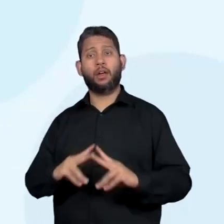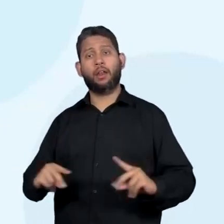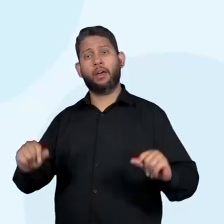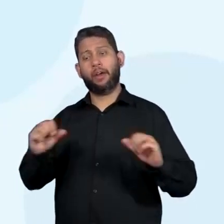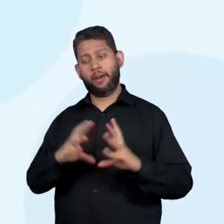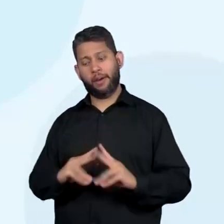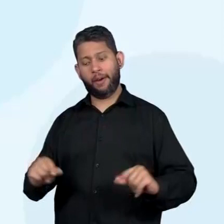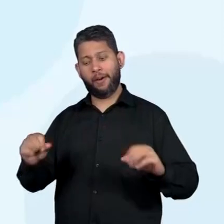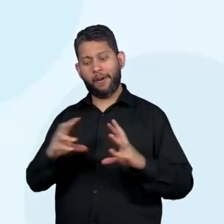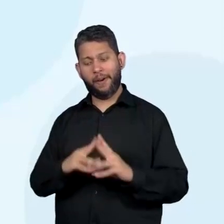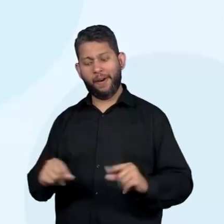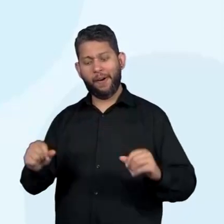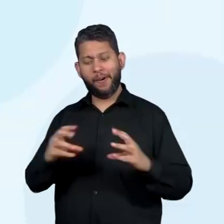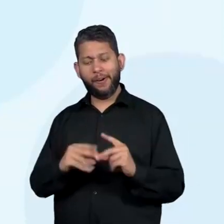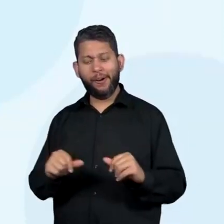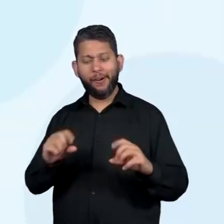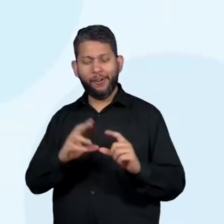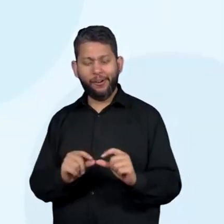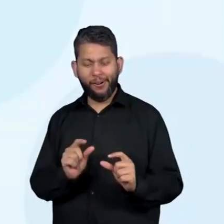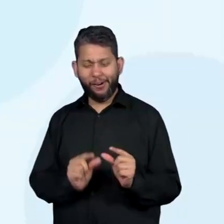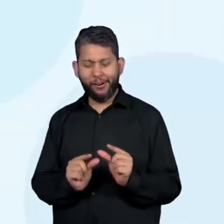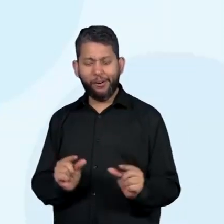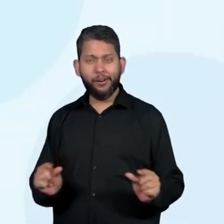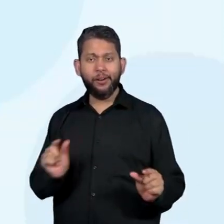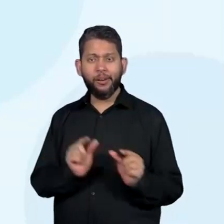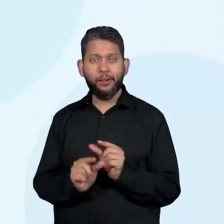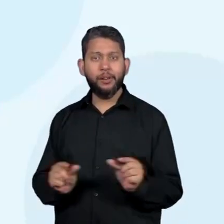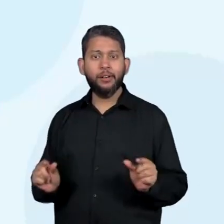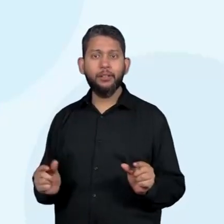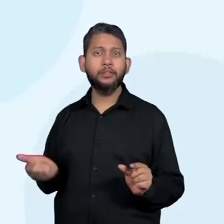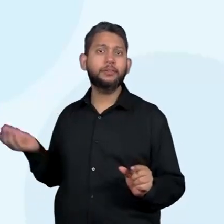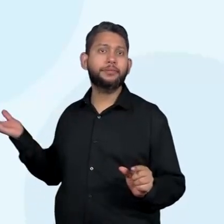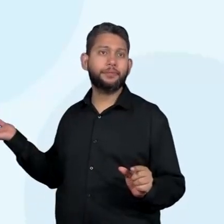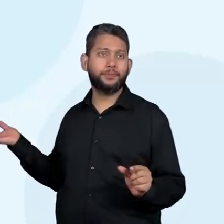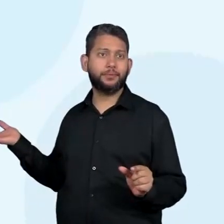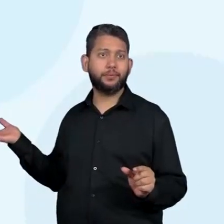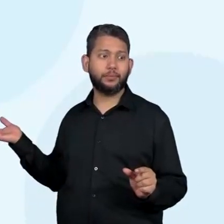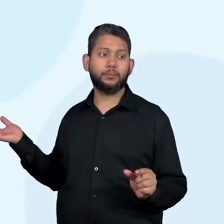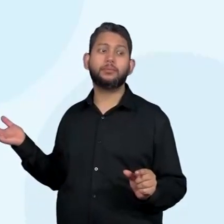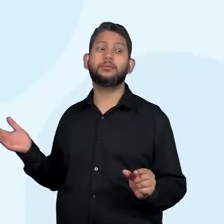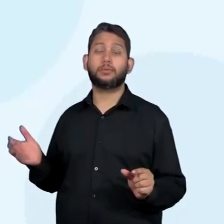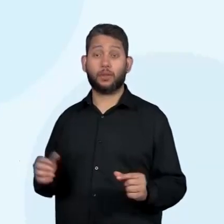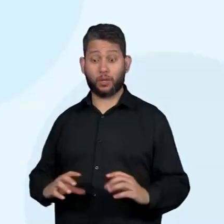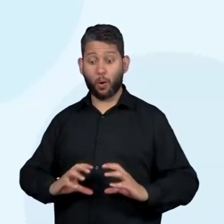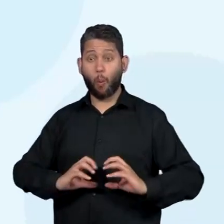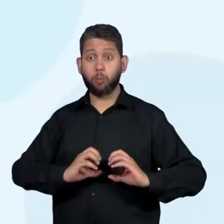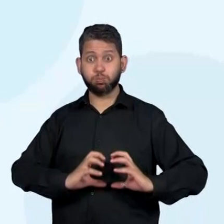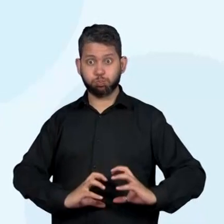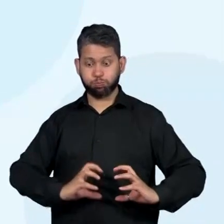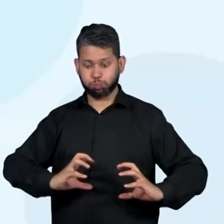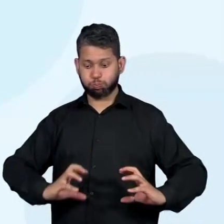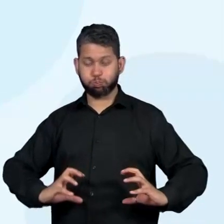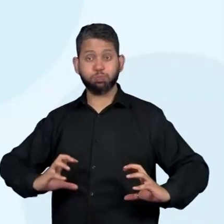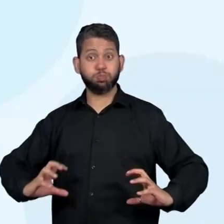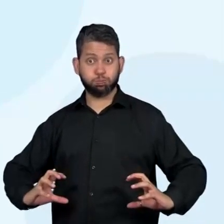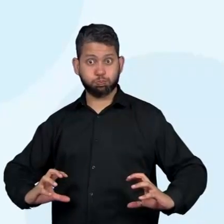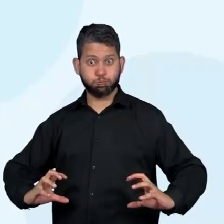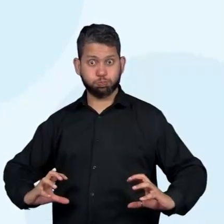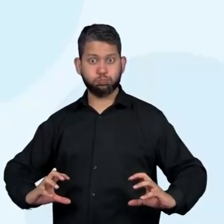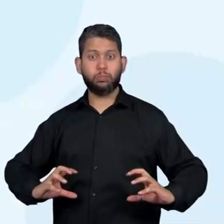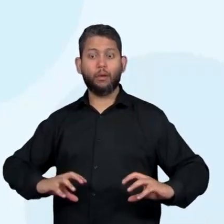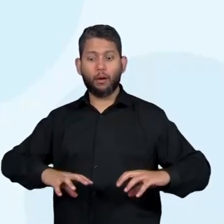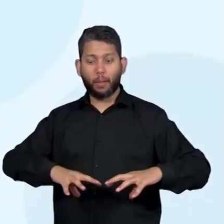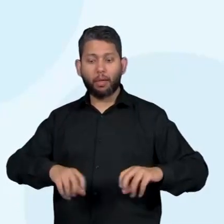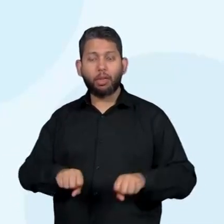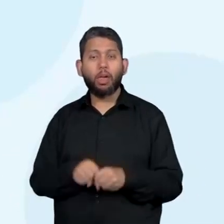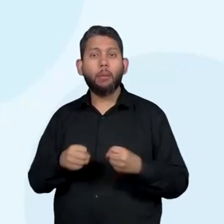ali seus pedacinhos, ficando um pouquinho menores, olha só, elas eram bem maiores, não é? Aqui embaixo, podemos visualizar, e elas vão